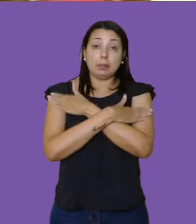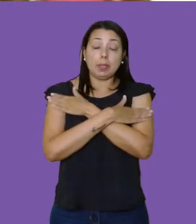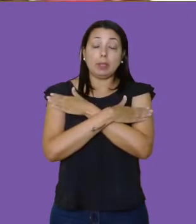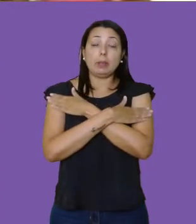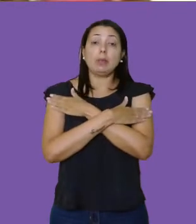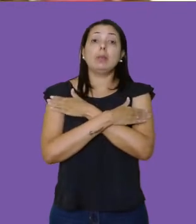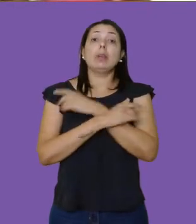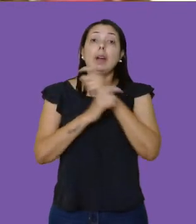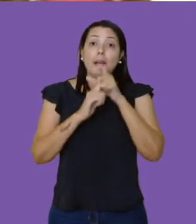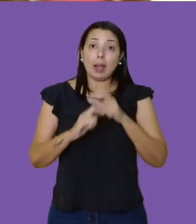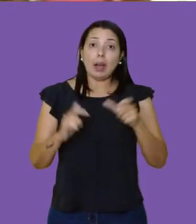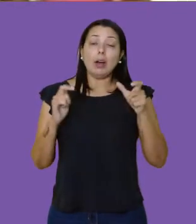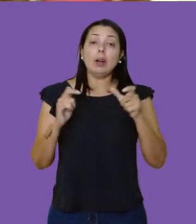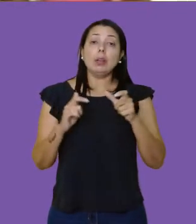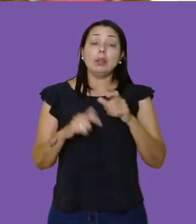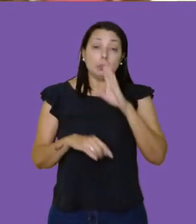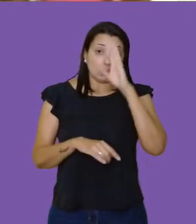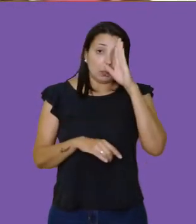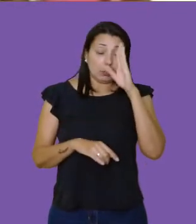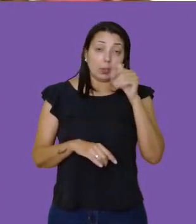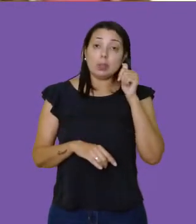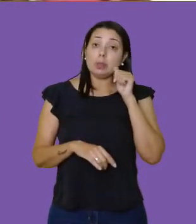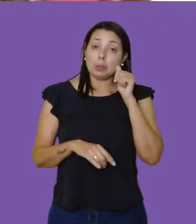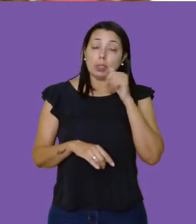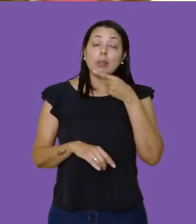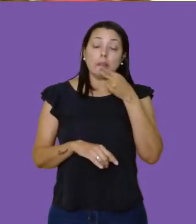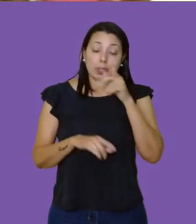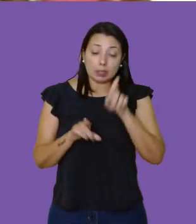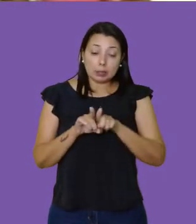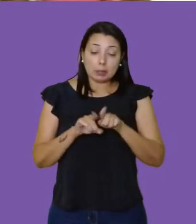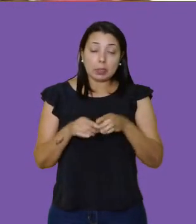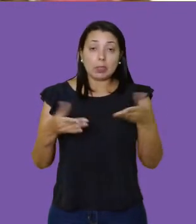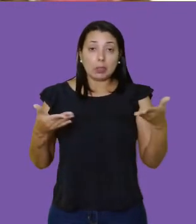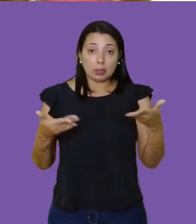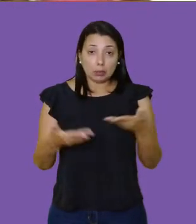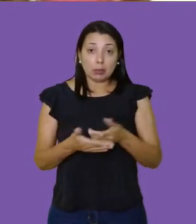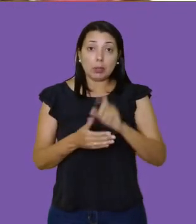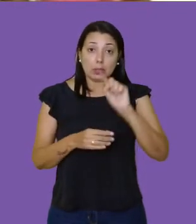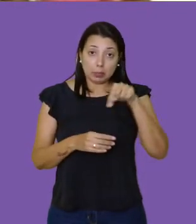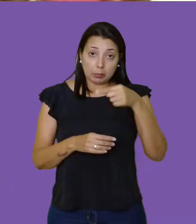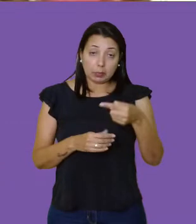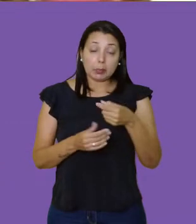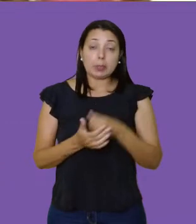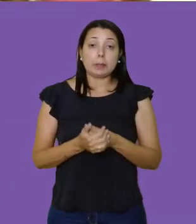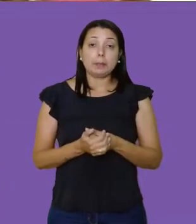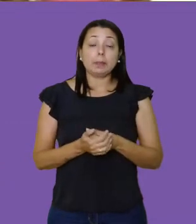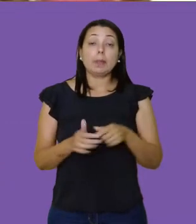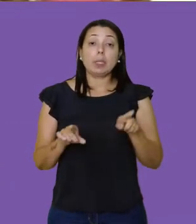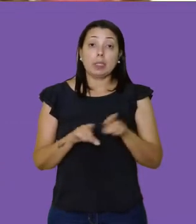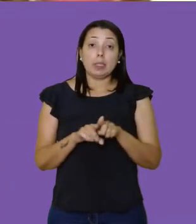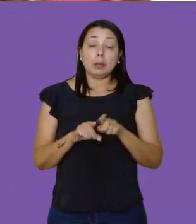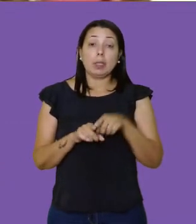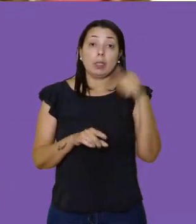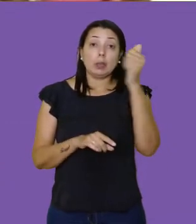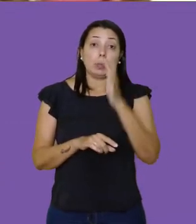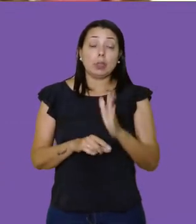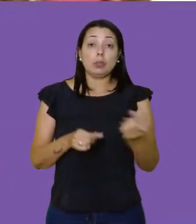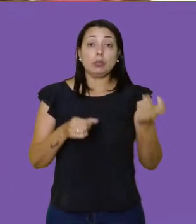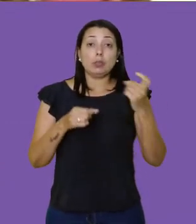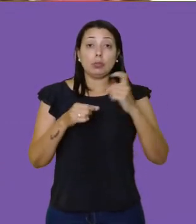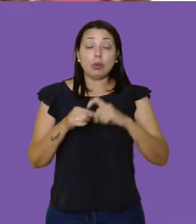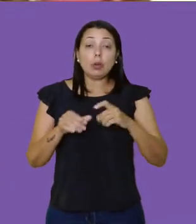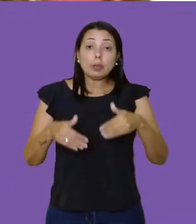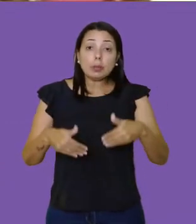recorde, principalmente entre as mulheres, a gente pode falar um pouquinho disso, né, depois. Nós estamos com o Brasil de volta ao mapa